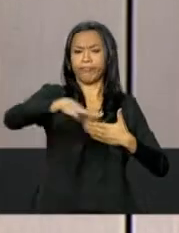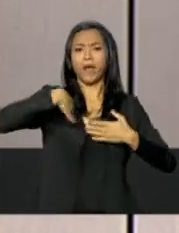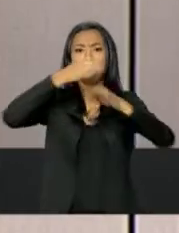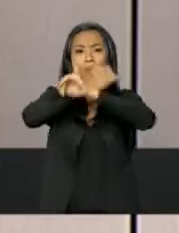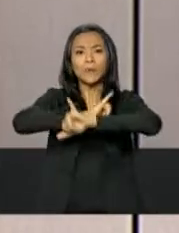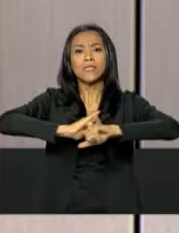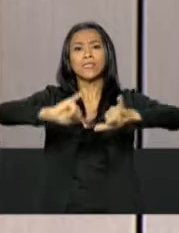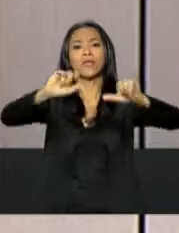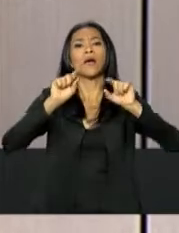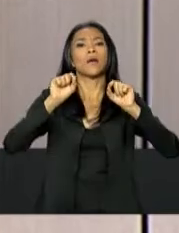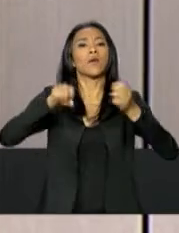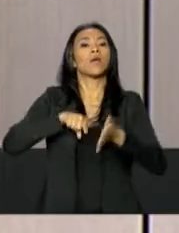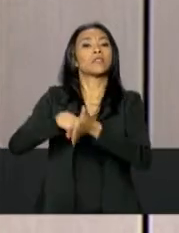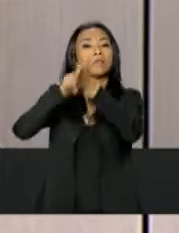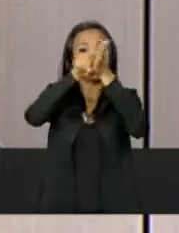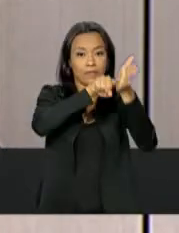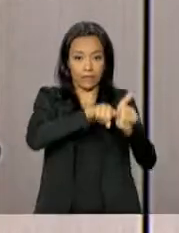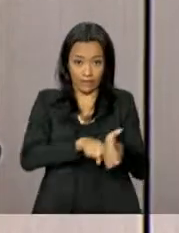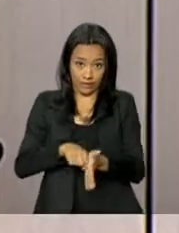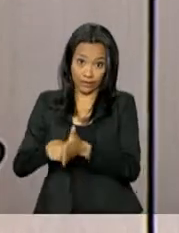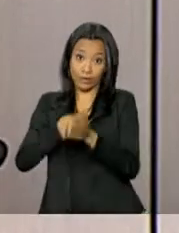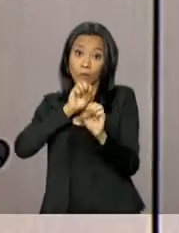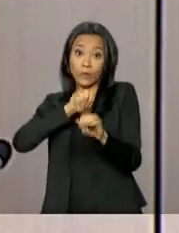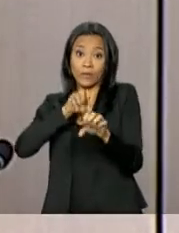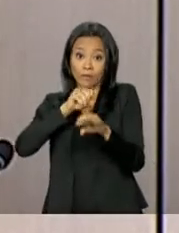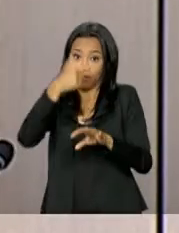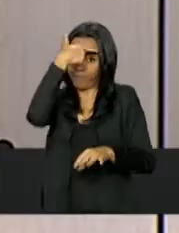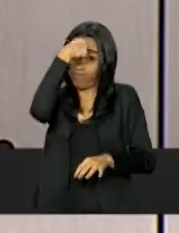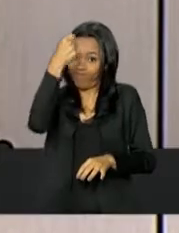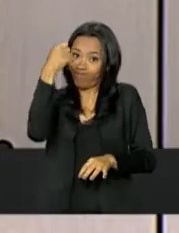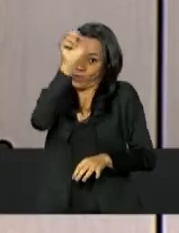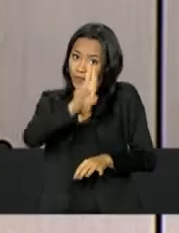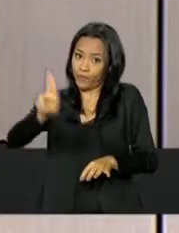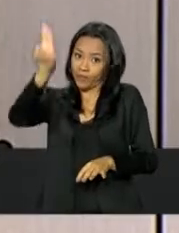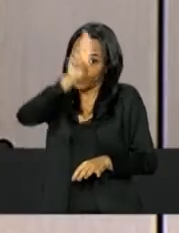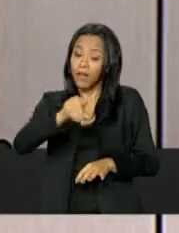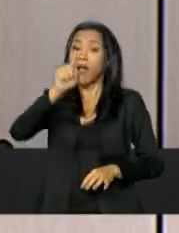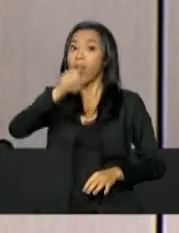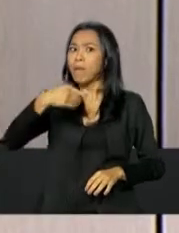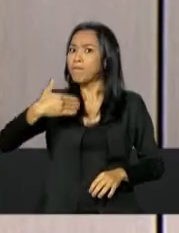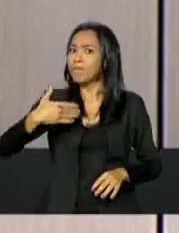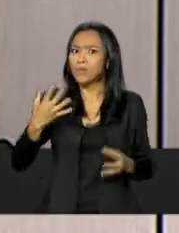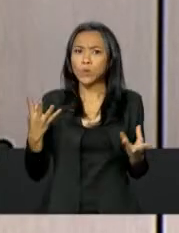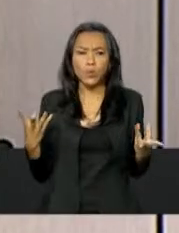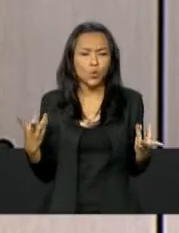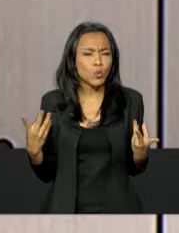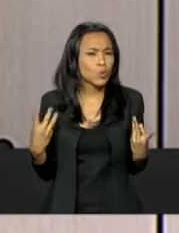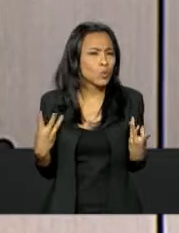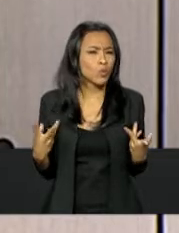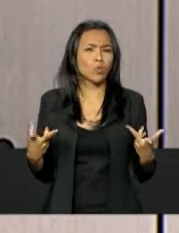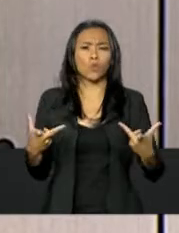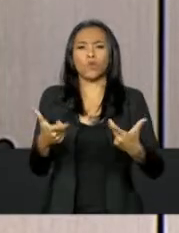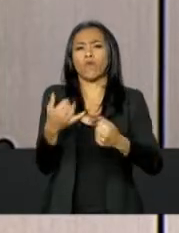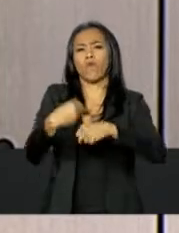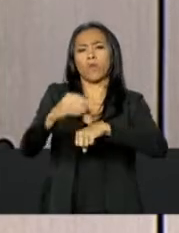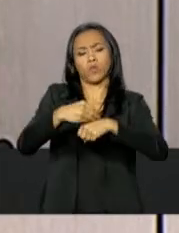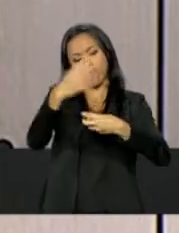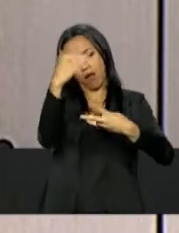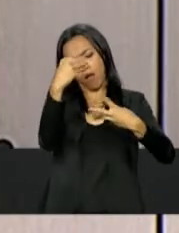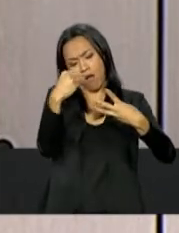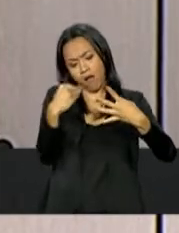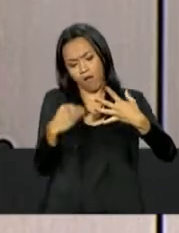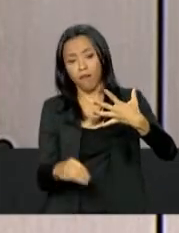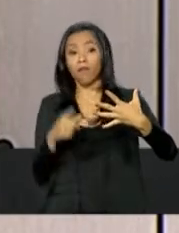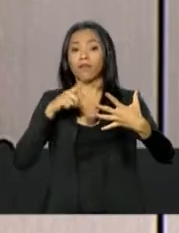Censo da Educação Superior 2017. O Censo é o instrumento de pesquisa mais completo do país sobre as instituições de